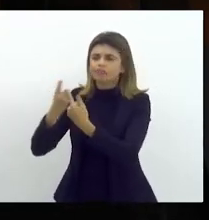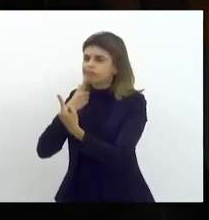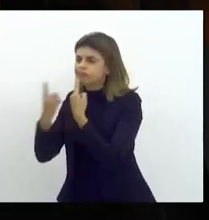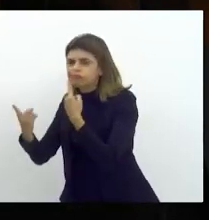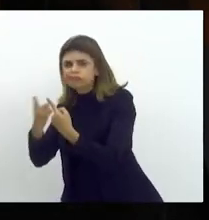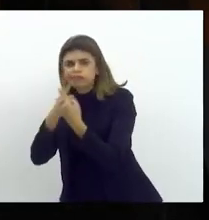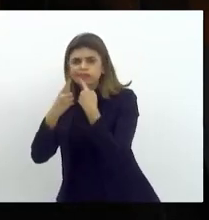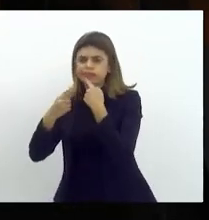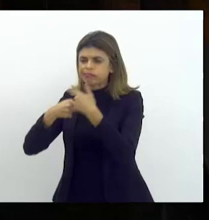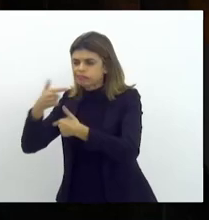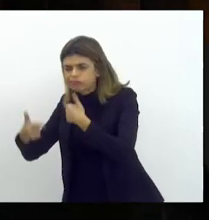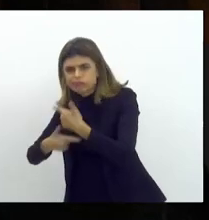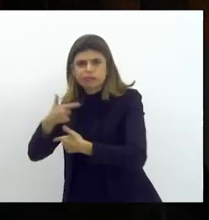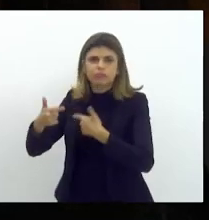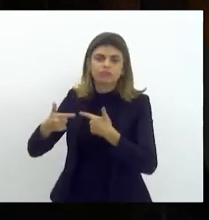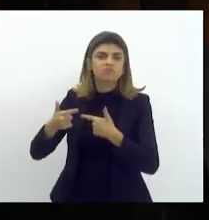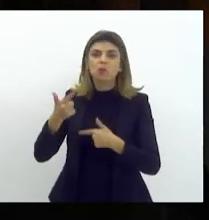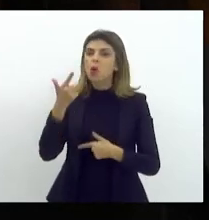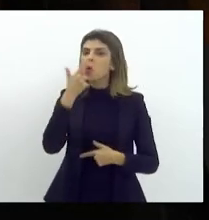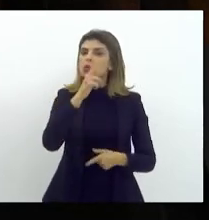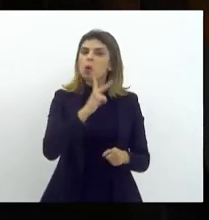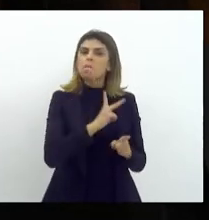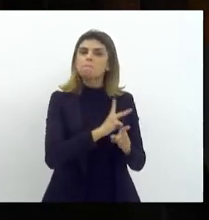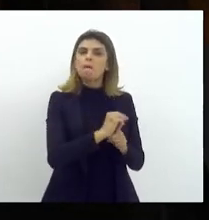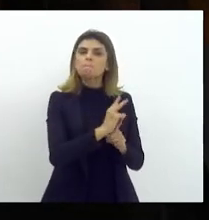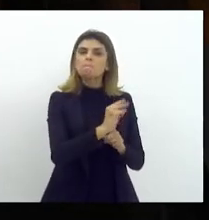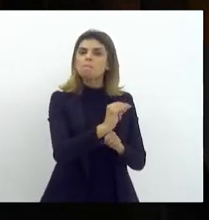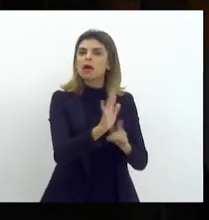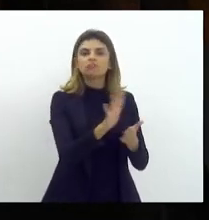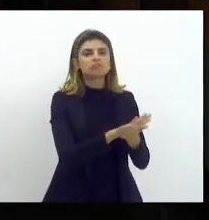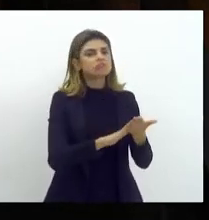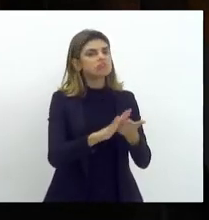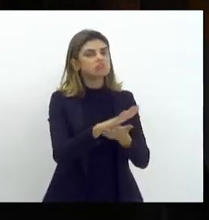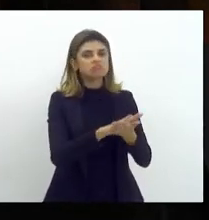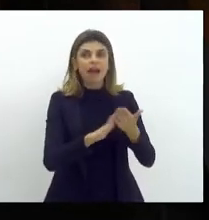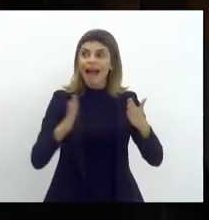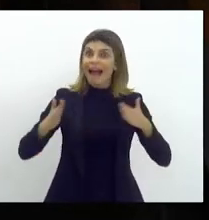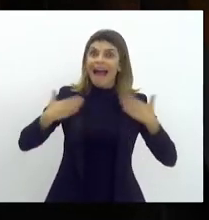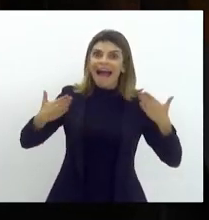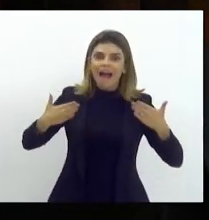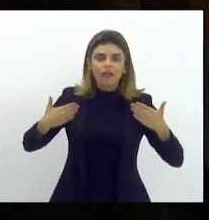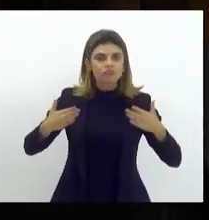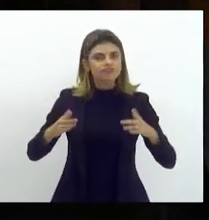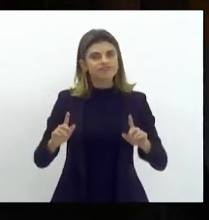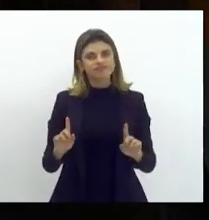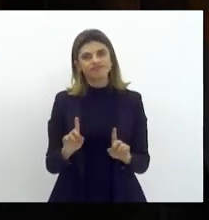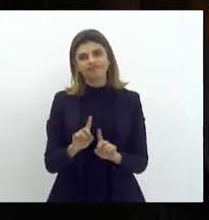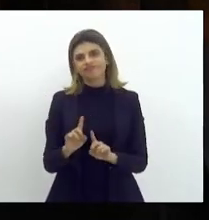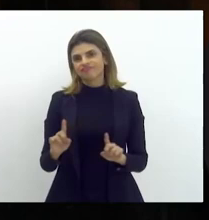e pequenas conquistas e pequenas alegrias